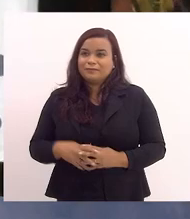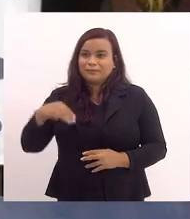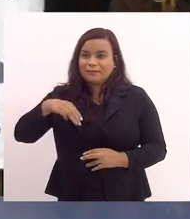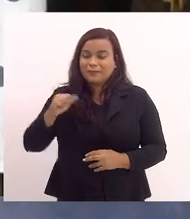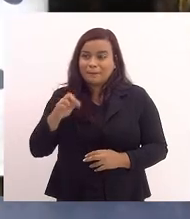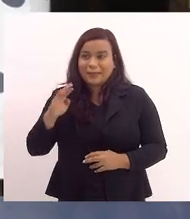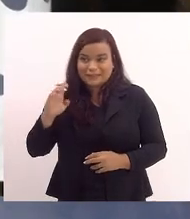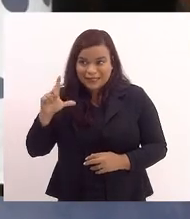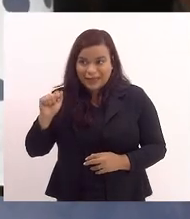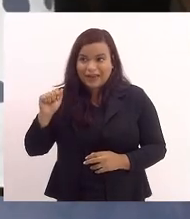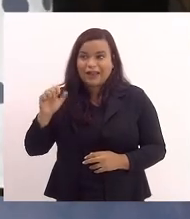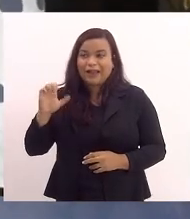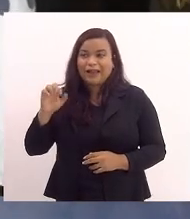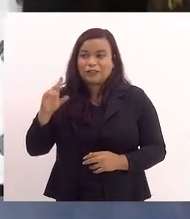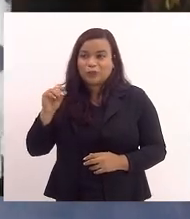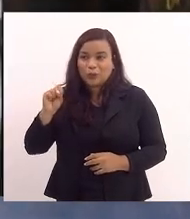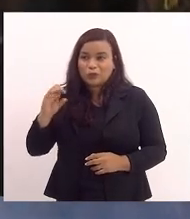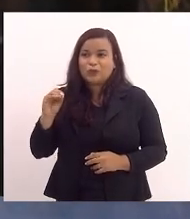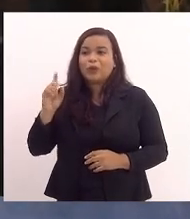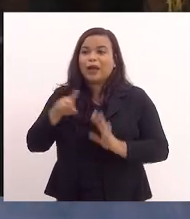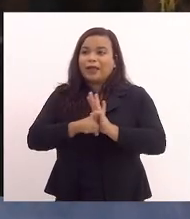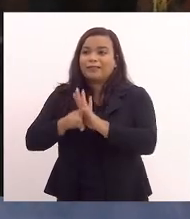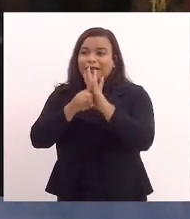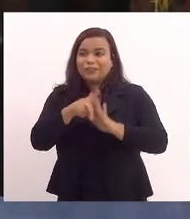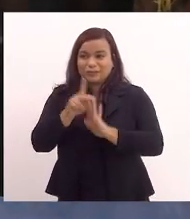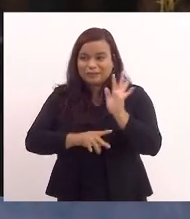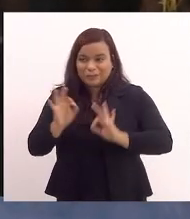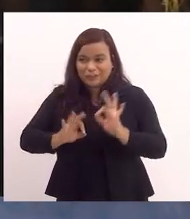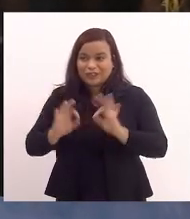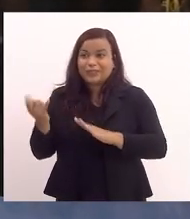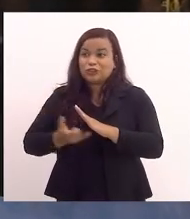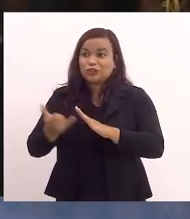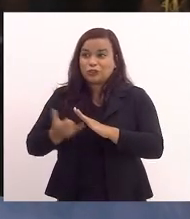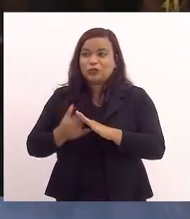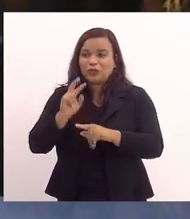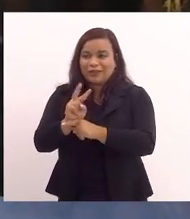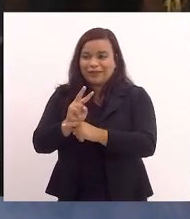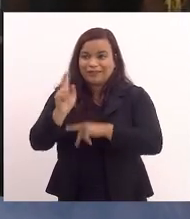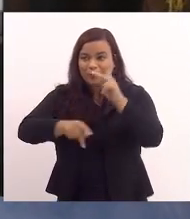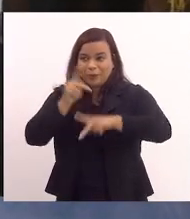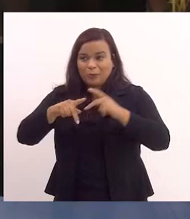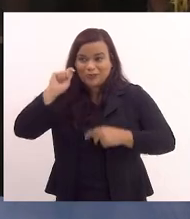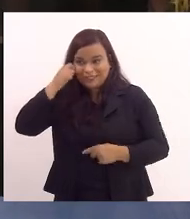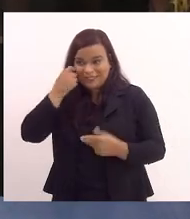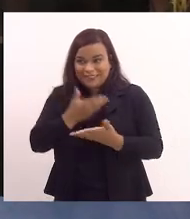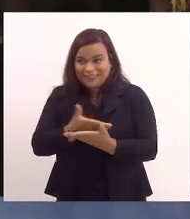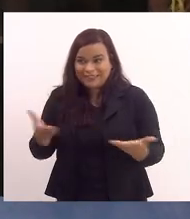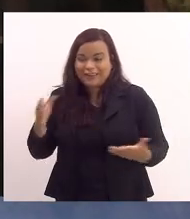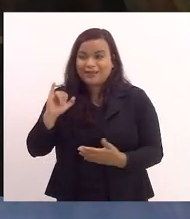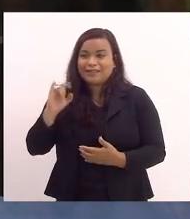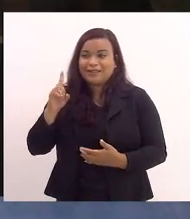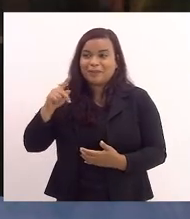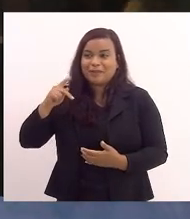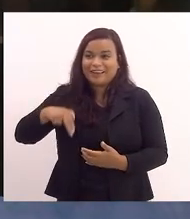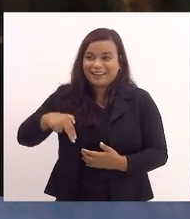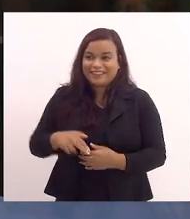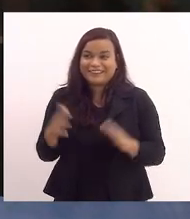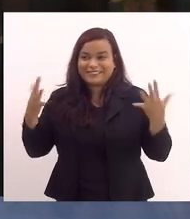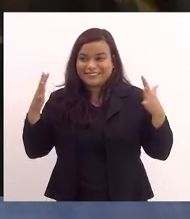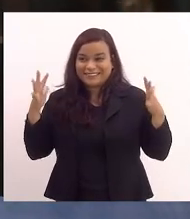Marcela Cardoso, analista de projetos do Instituto de Defesa da População Negra, IDPN.